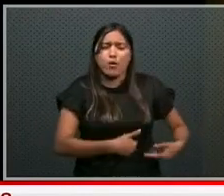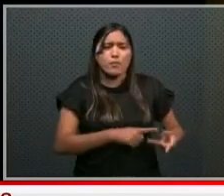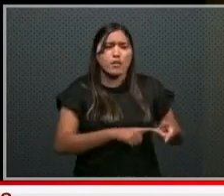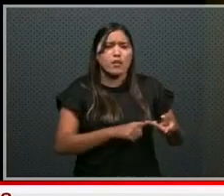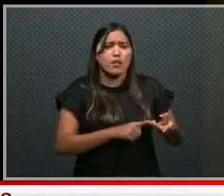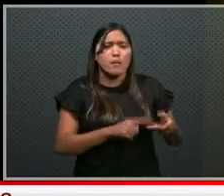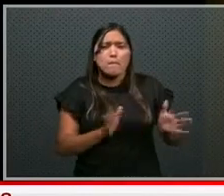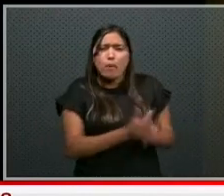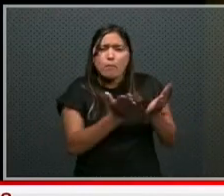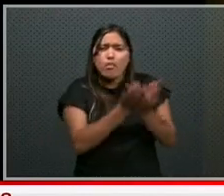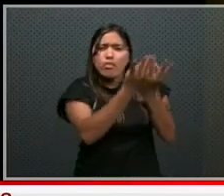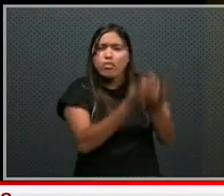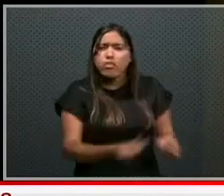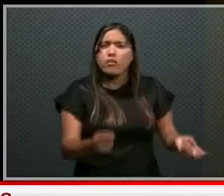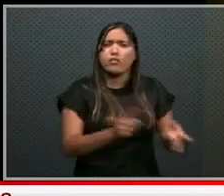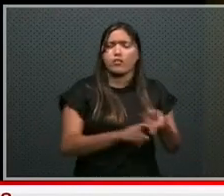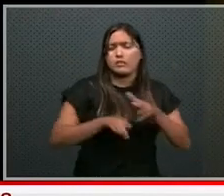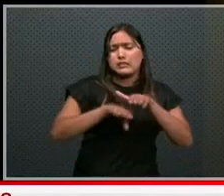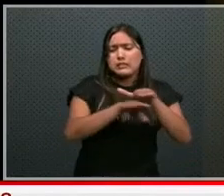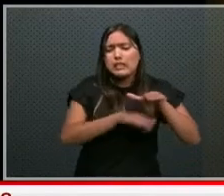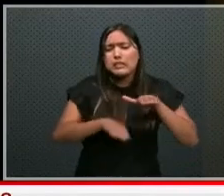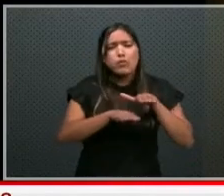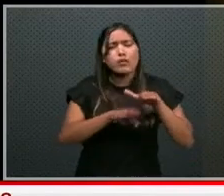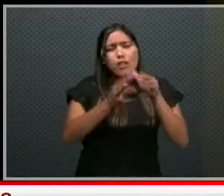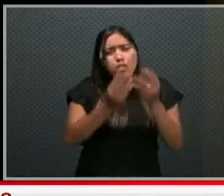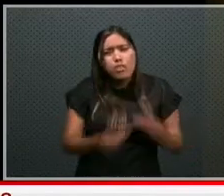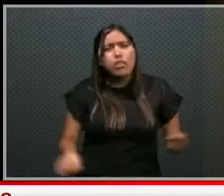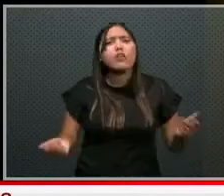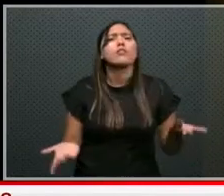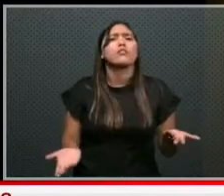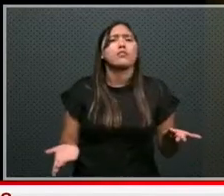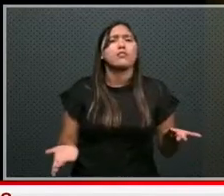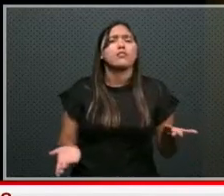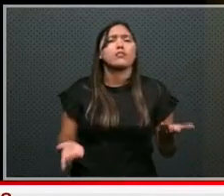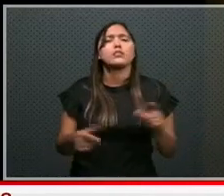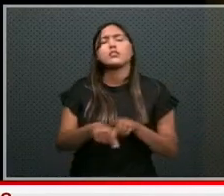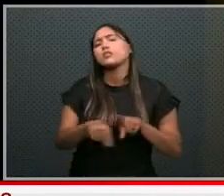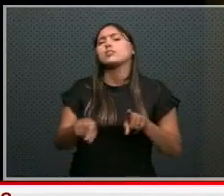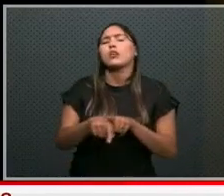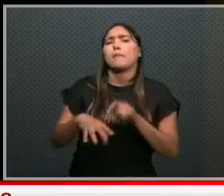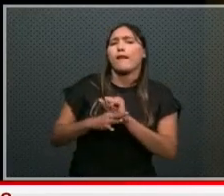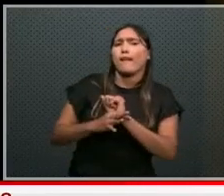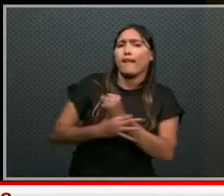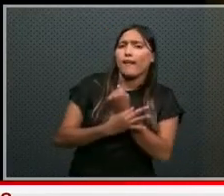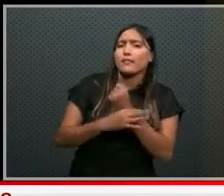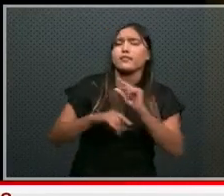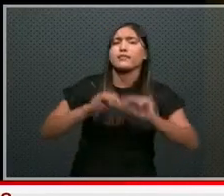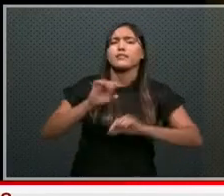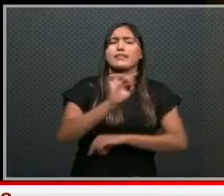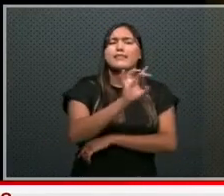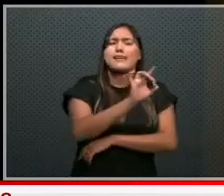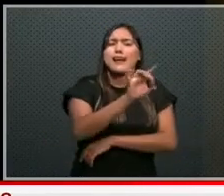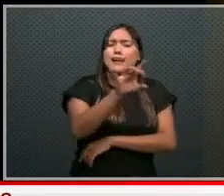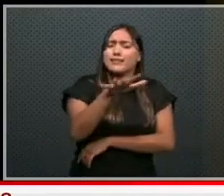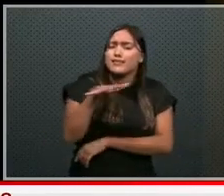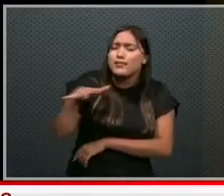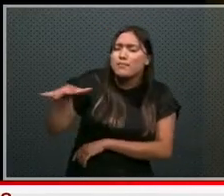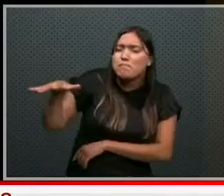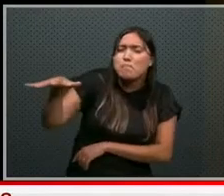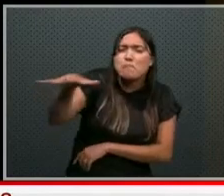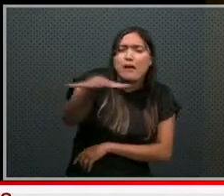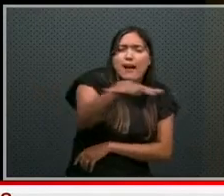para combater desigualdades sociais para garantir que cada pedacinho de terra